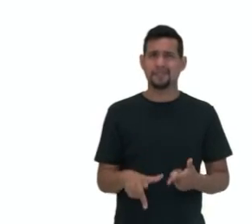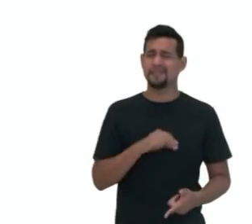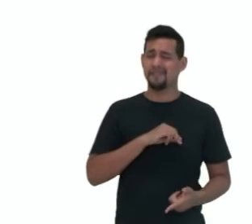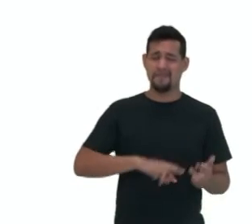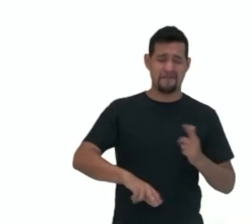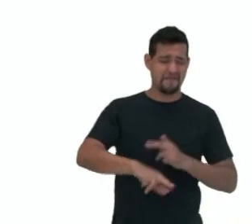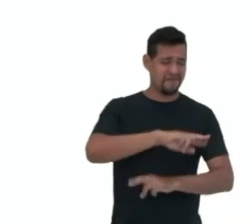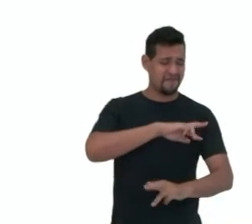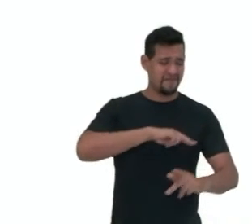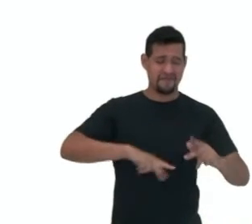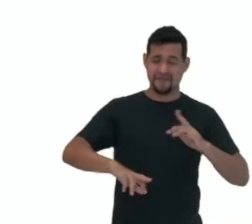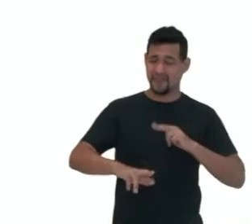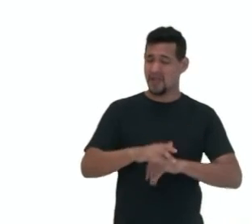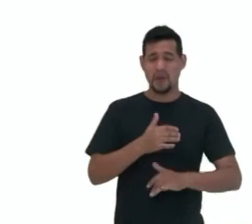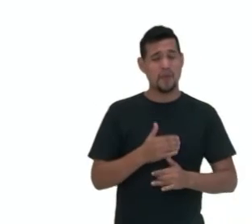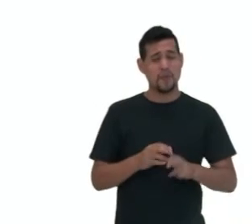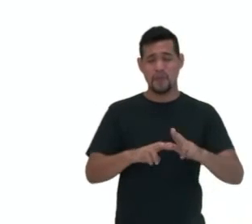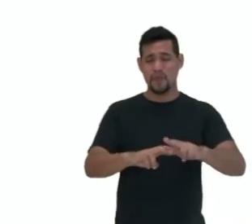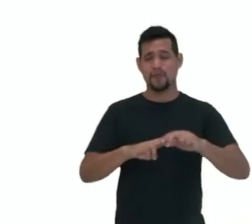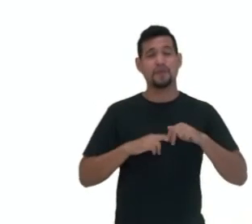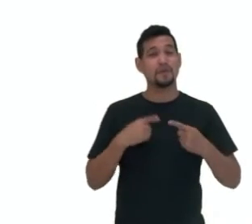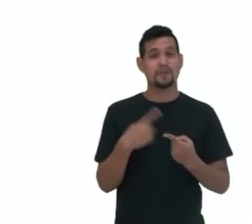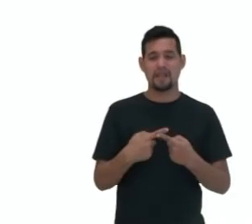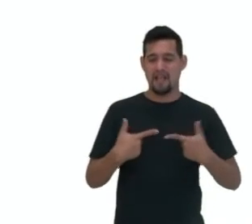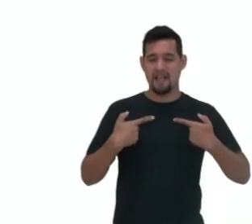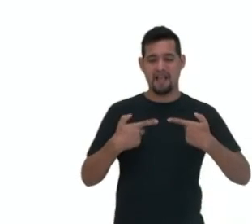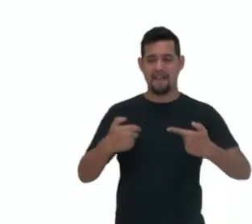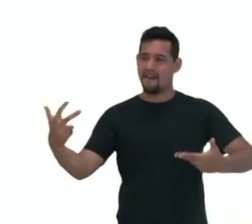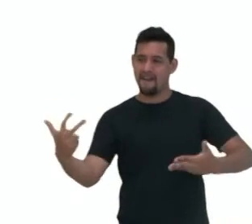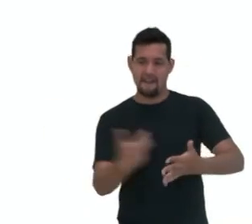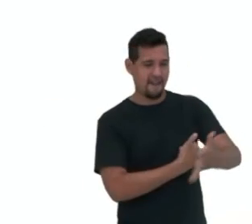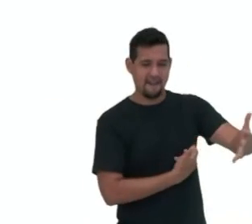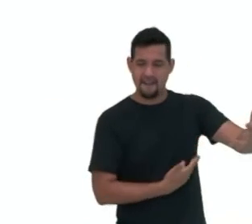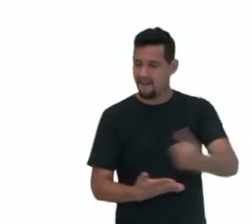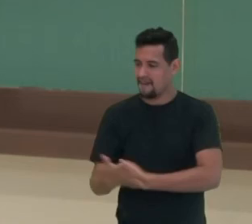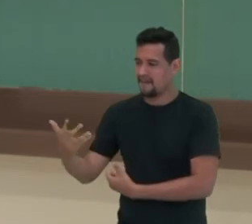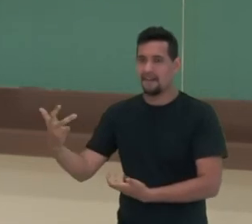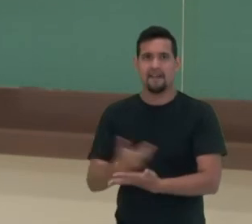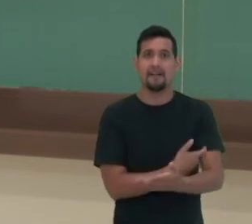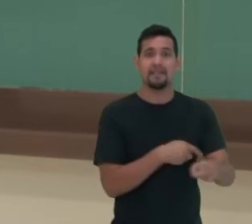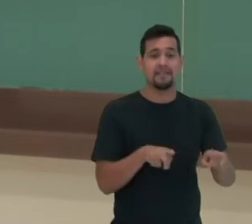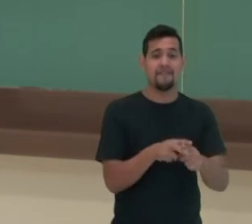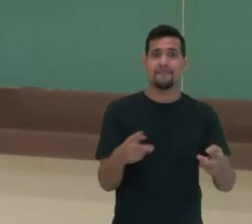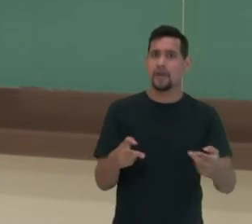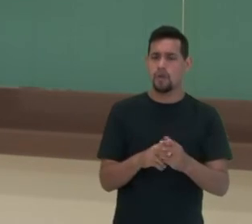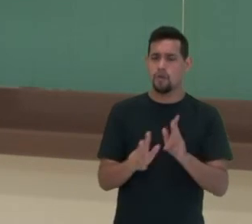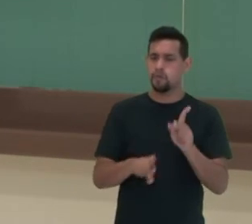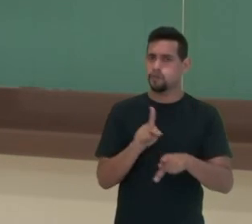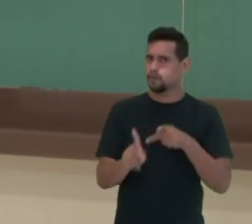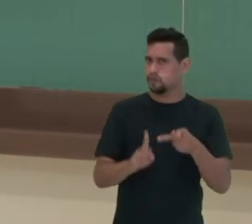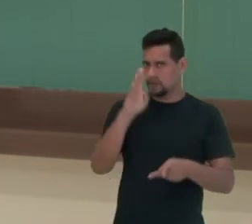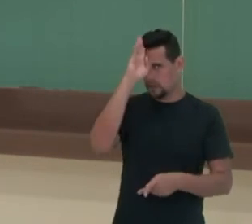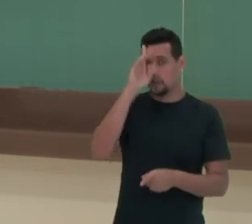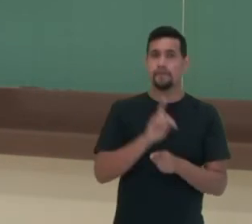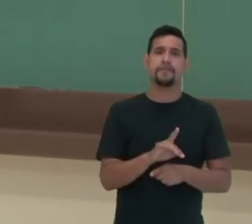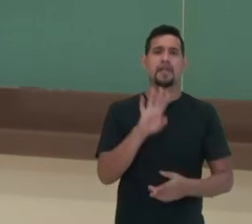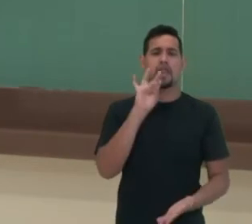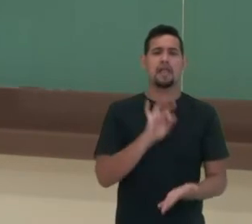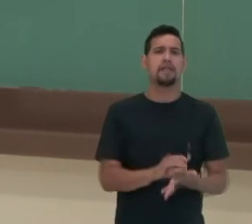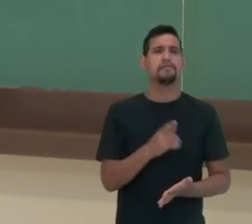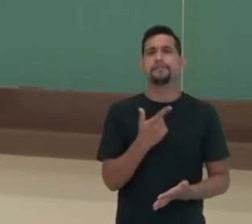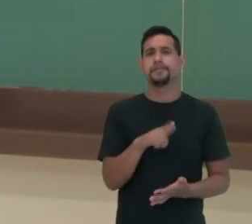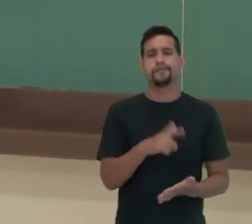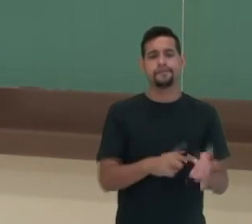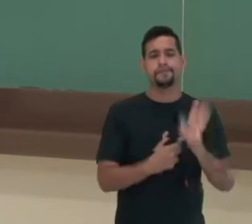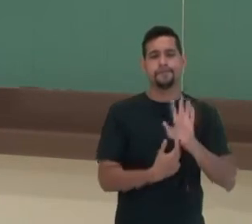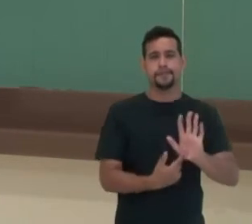vários motivos, inclusive a diminuição das guerras de conquista. E para muitos romanos empobrecidos com a crise, a religião oficial não trazia mais